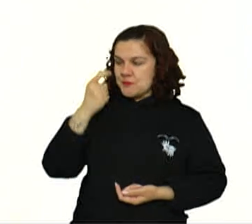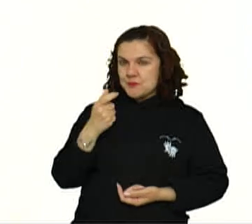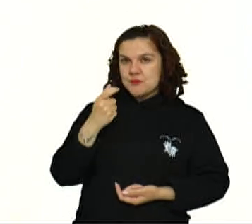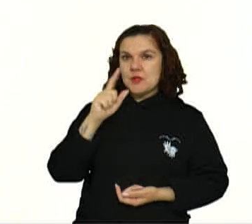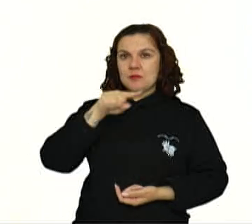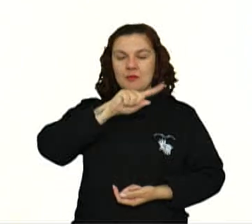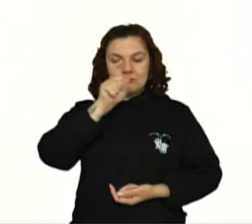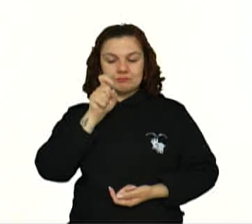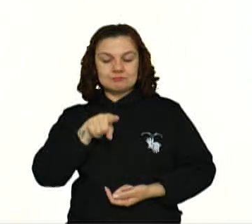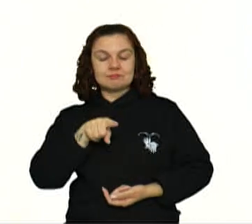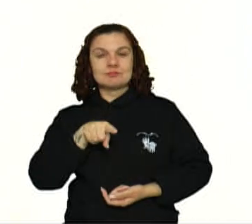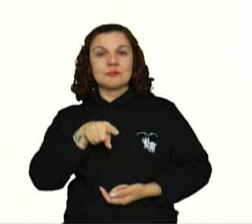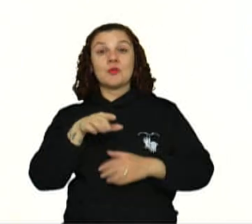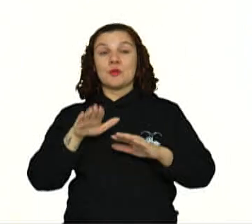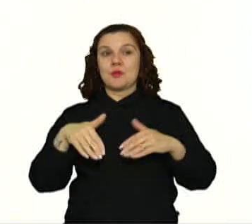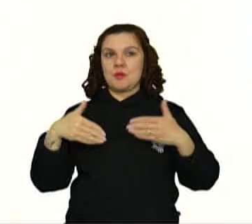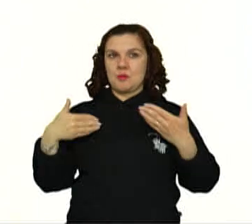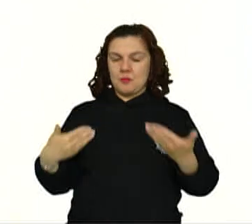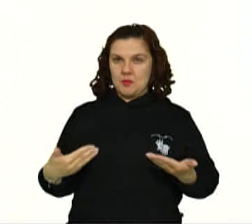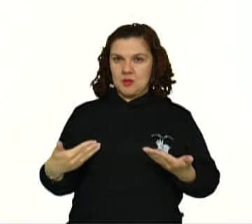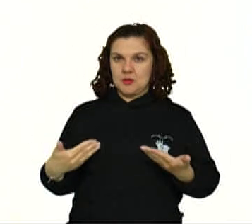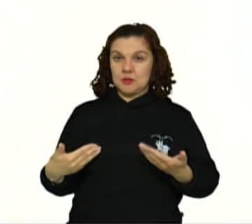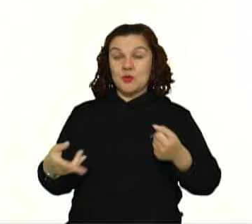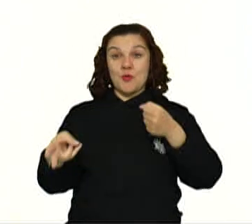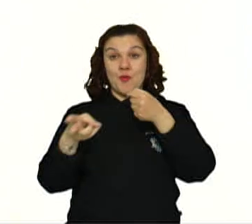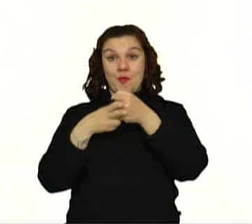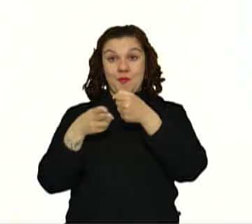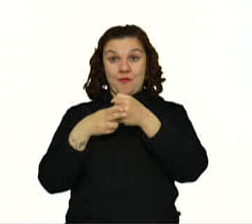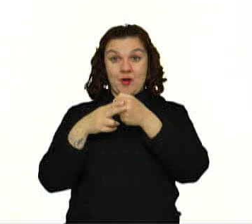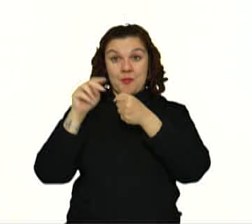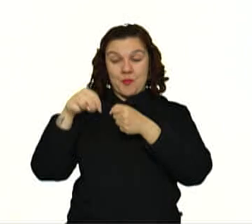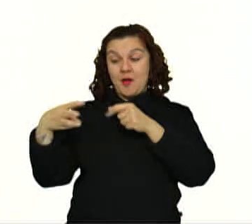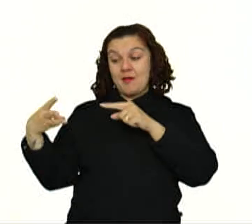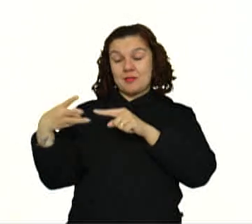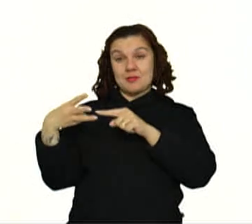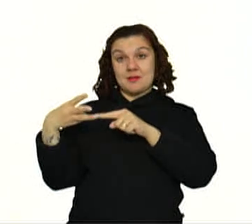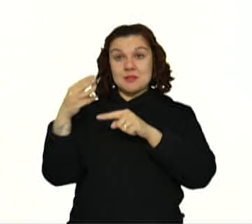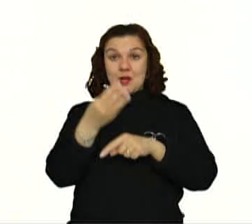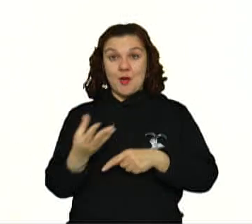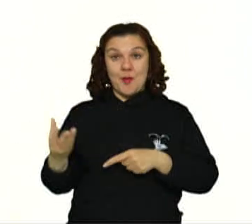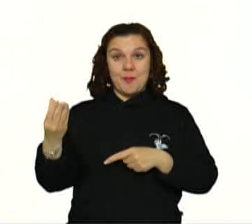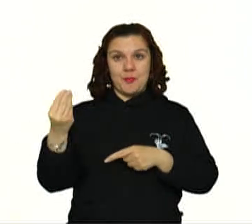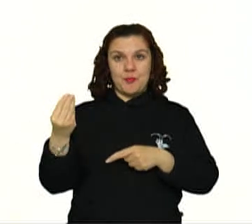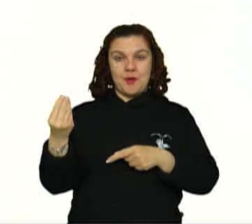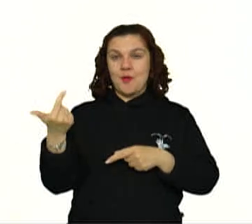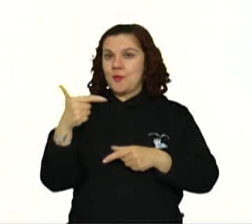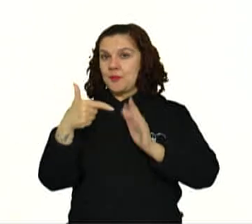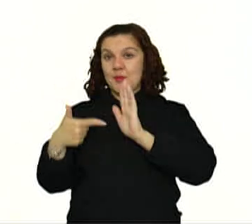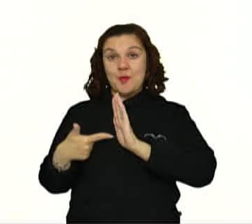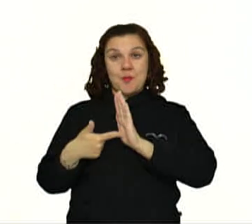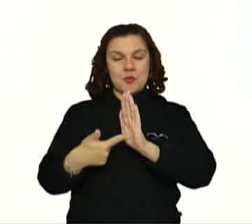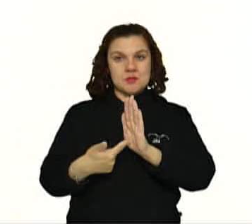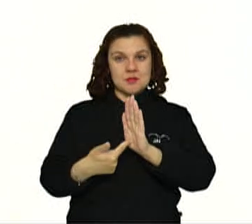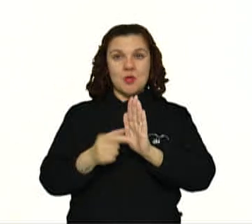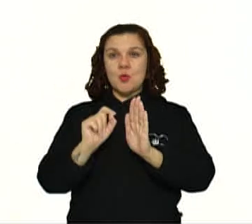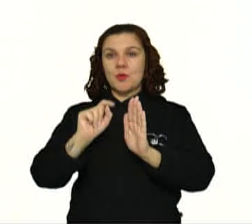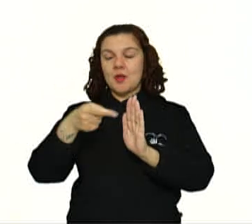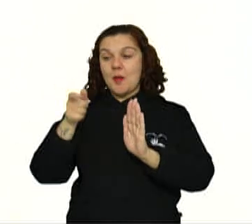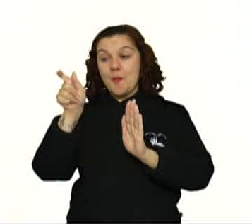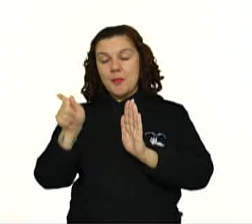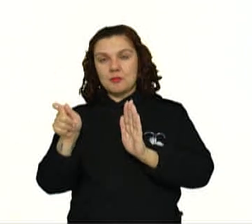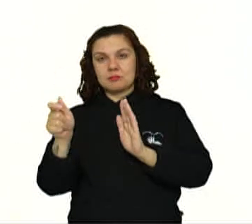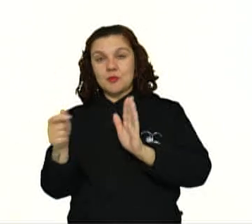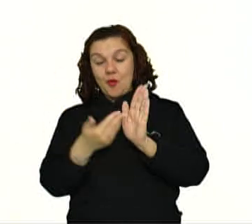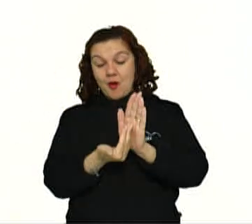é indeterminado quando o verbo está na terceira pessoa do plural, sem referência a nenhum agente